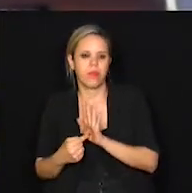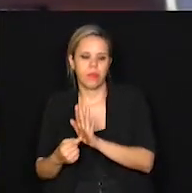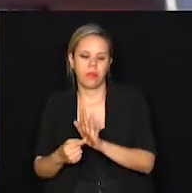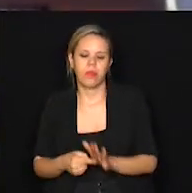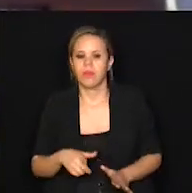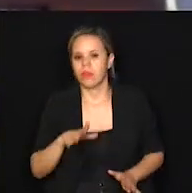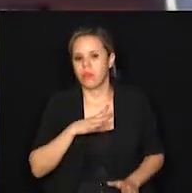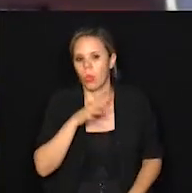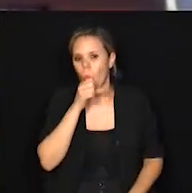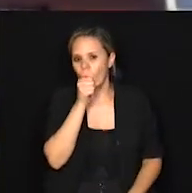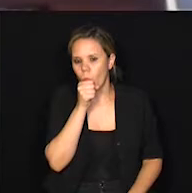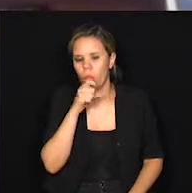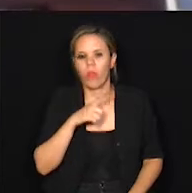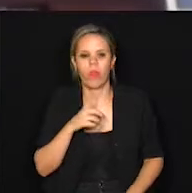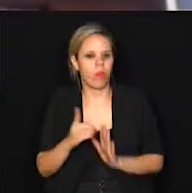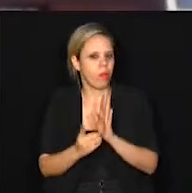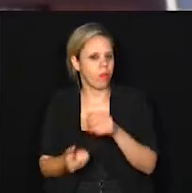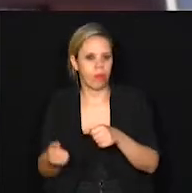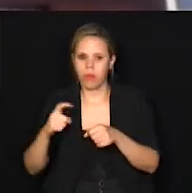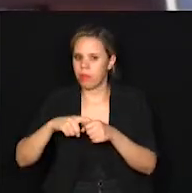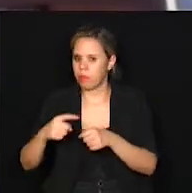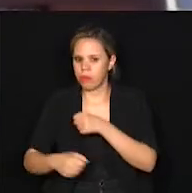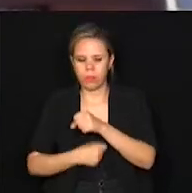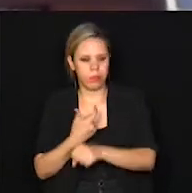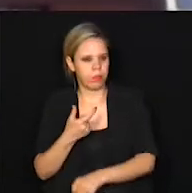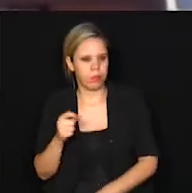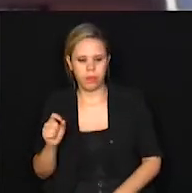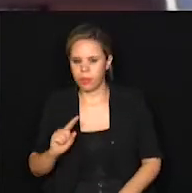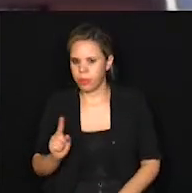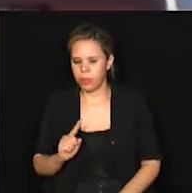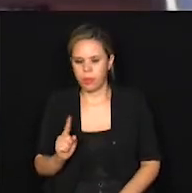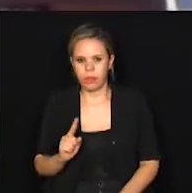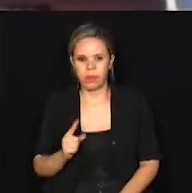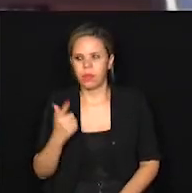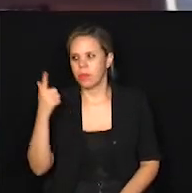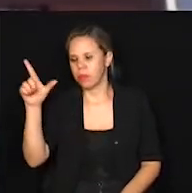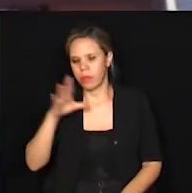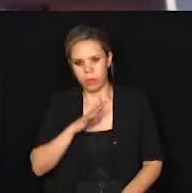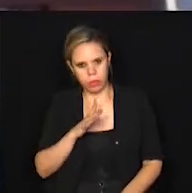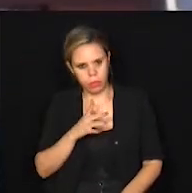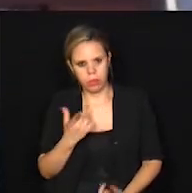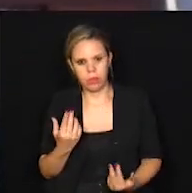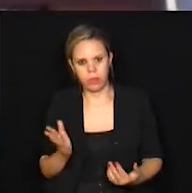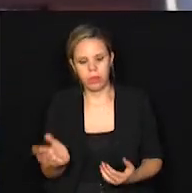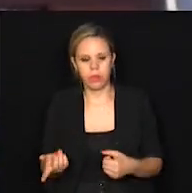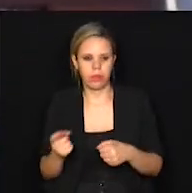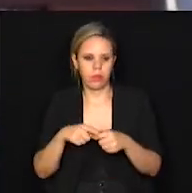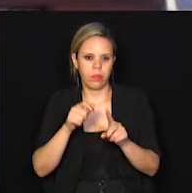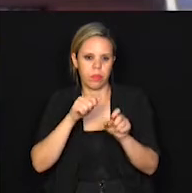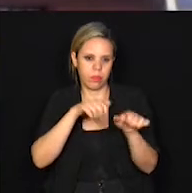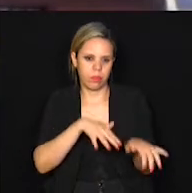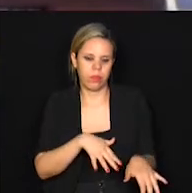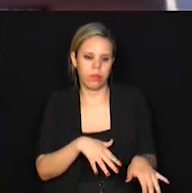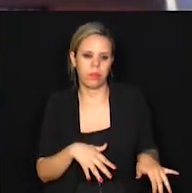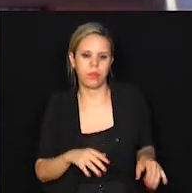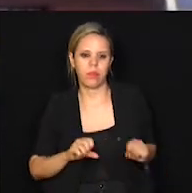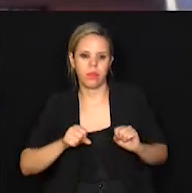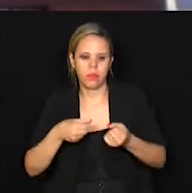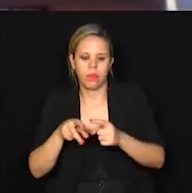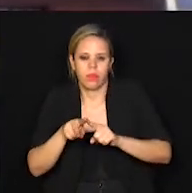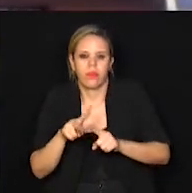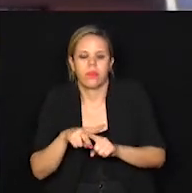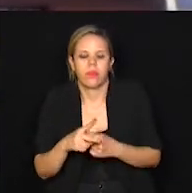Limeira decreta que não volta no ano de 2020, né? Outras cidades já estão voltando agora em setembro com esse reforço que